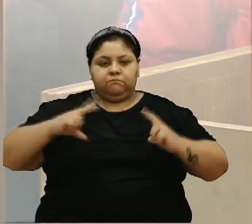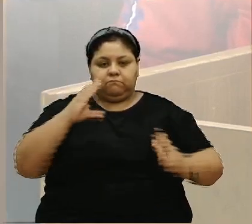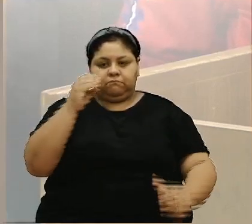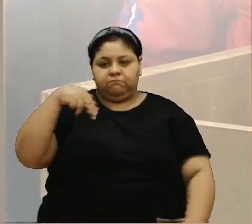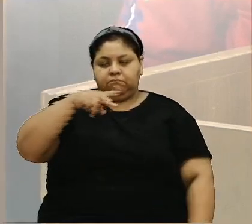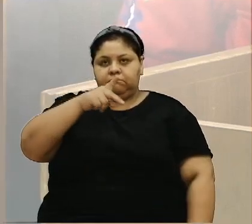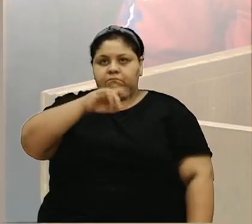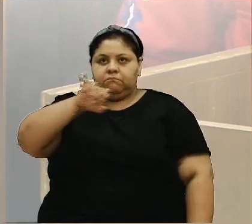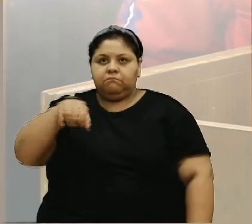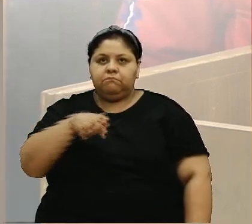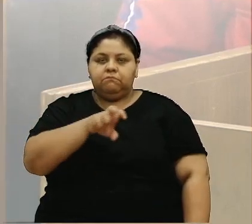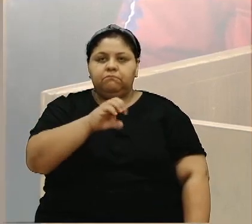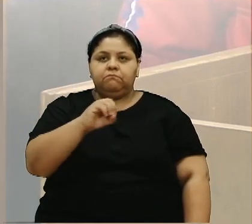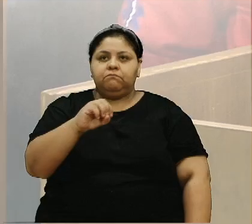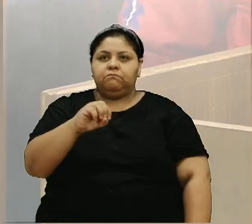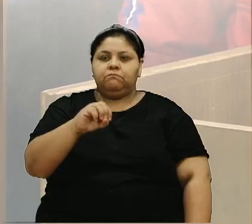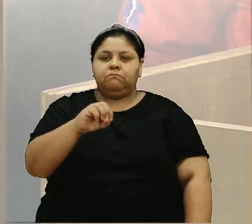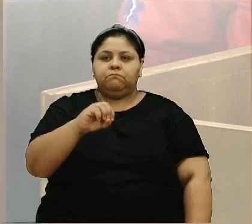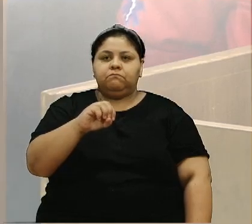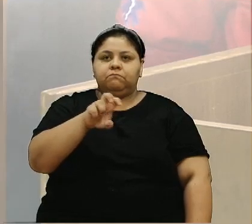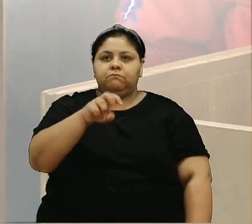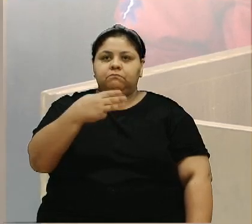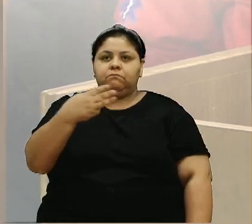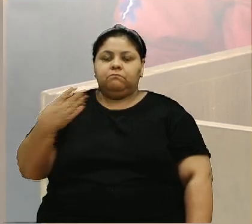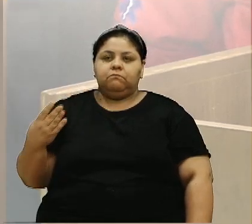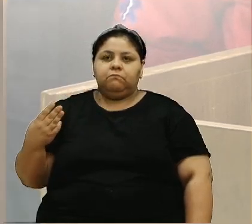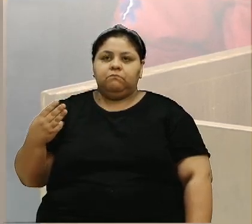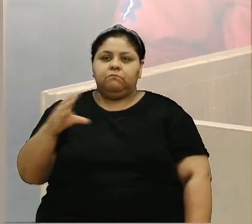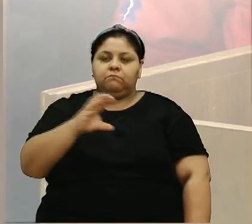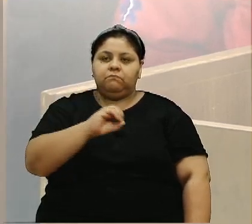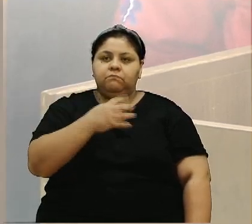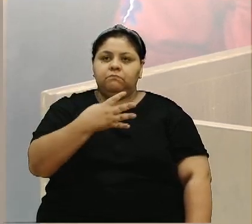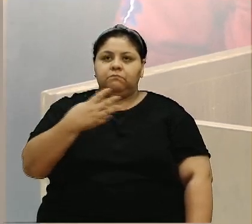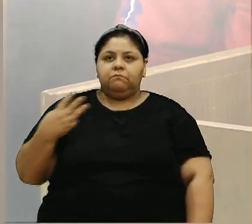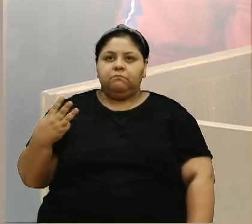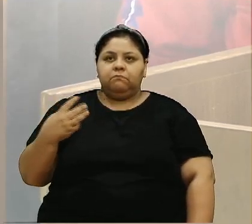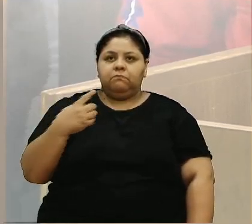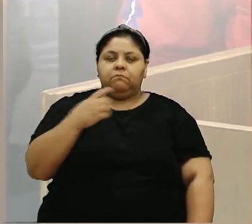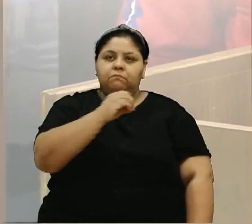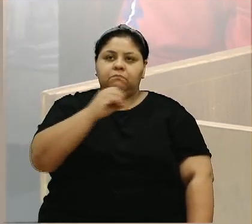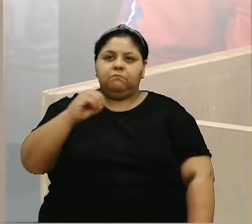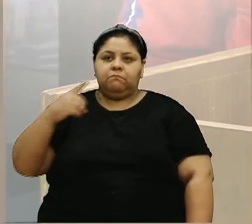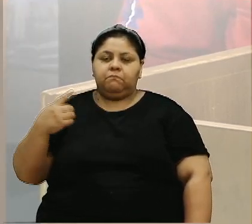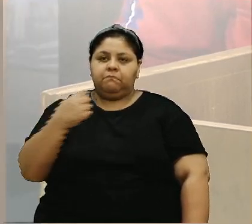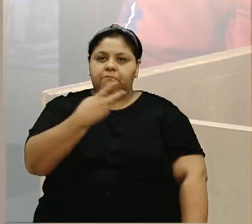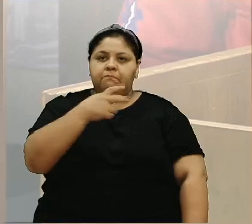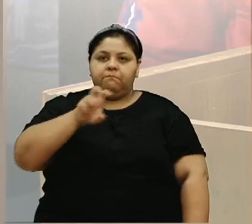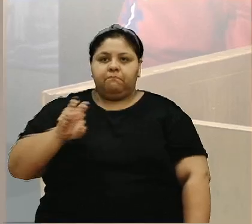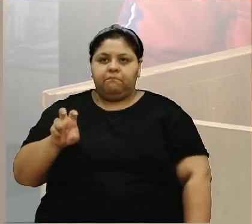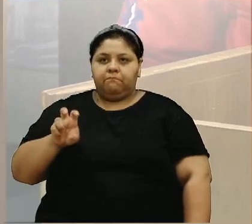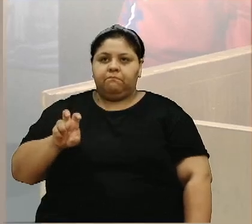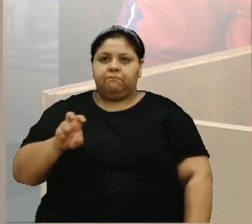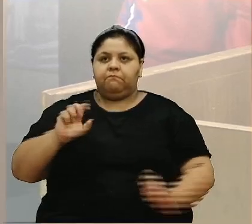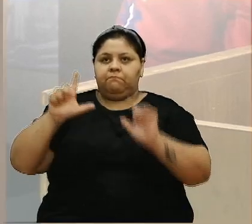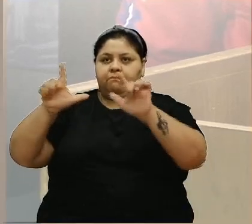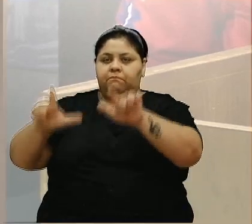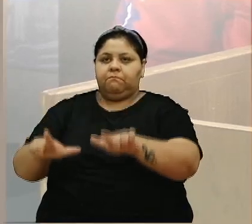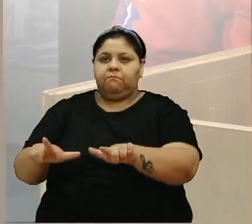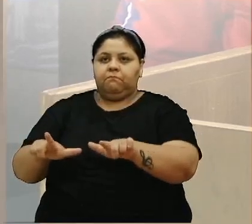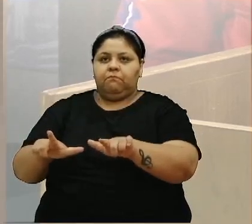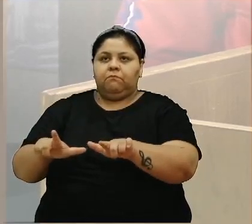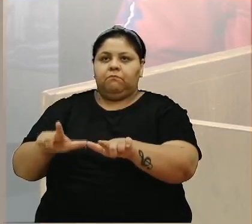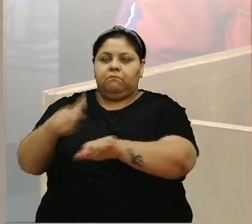CNPJ 50534 043 1000 contra 25, com sede na Rua das